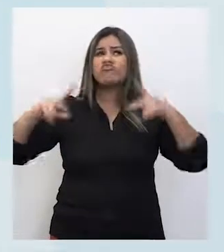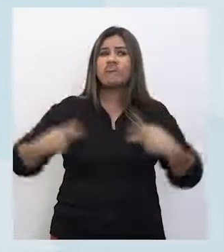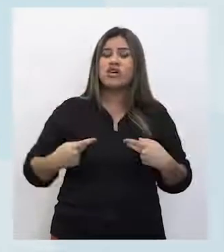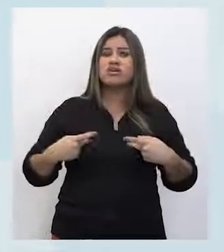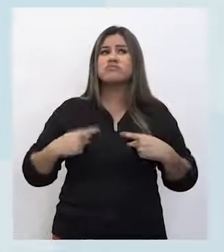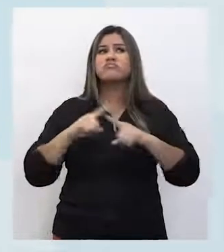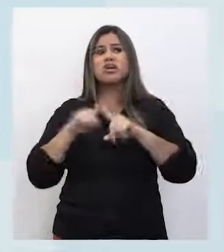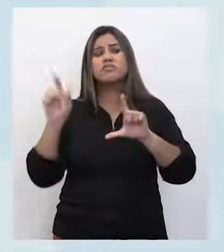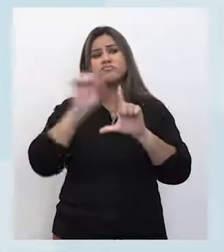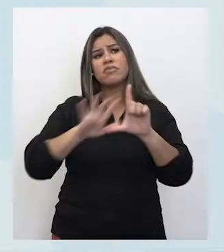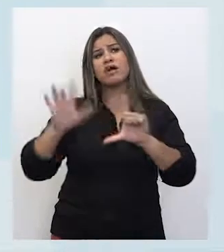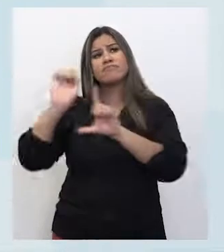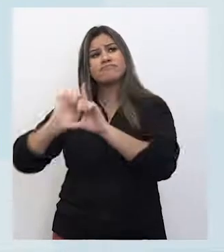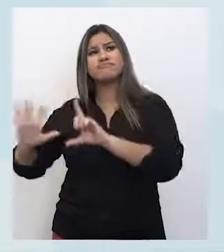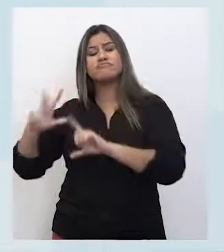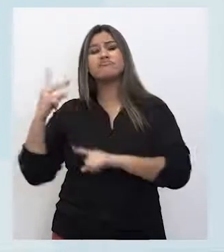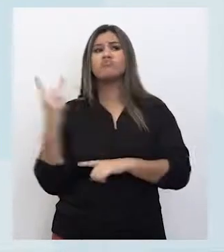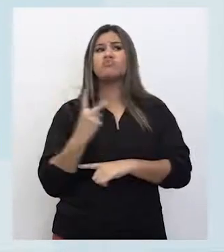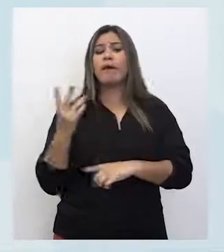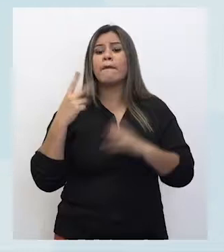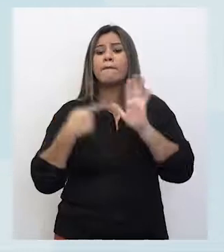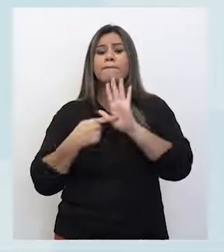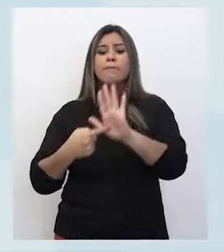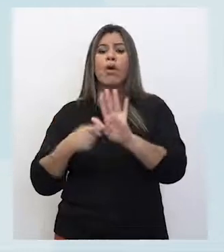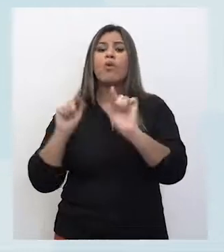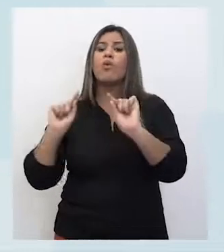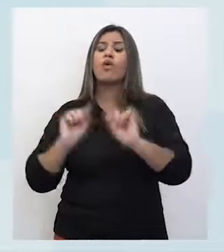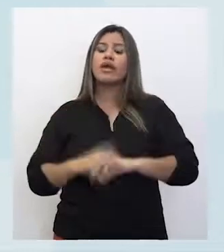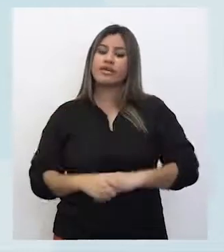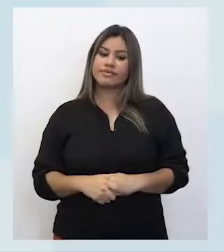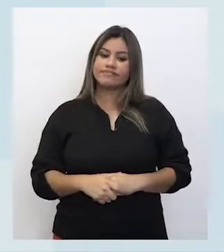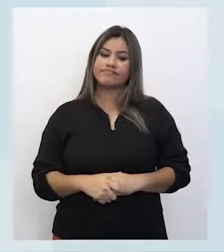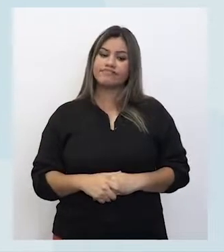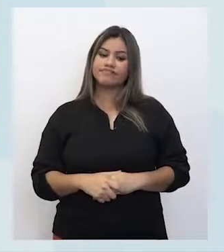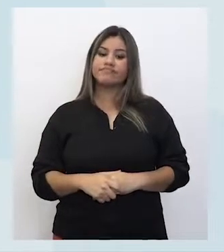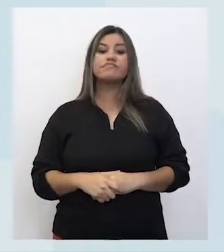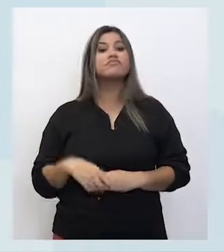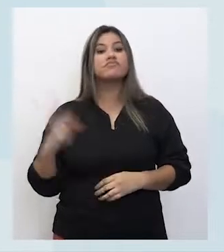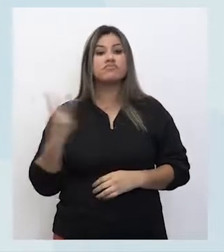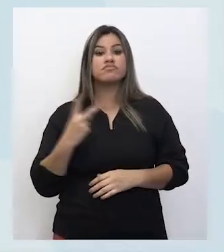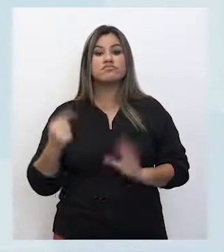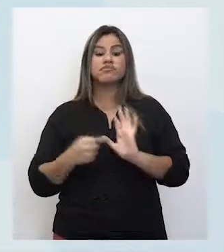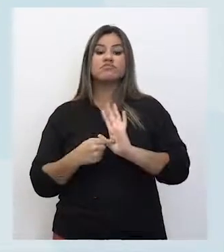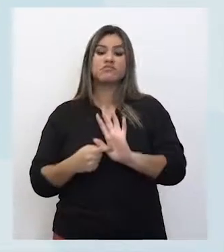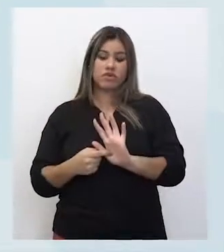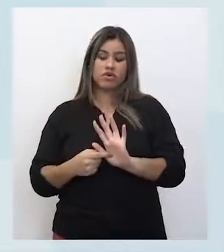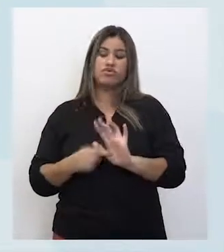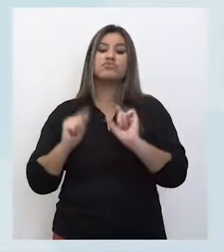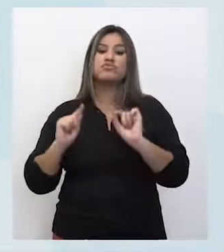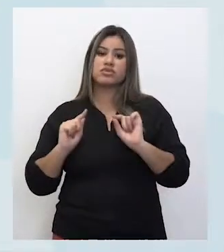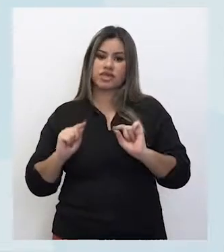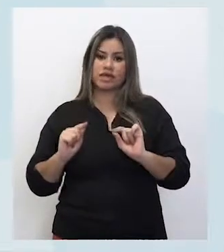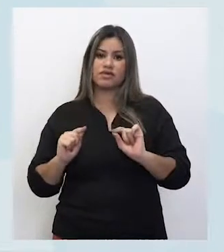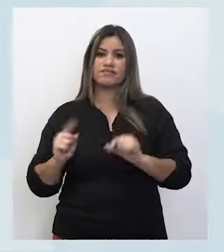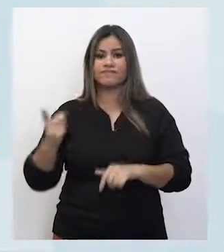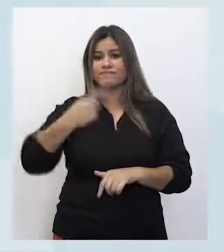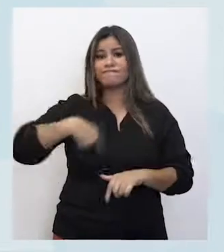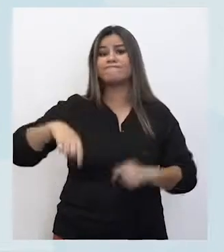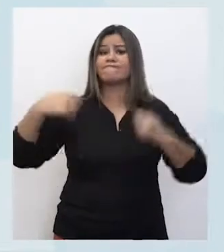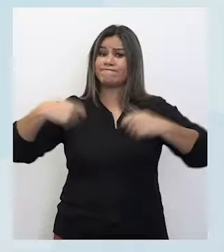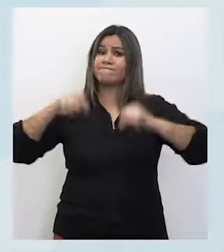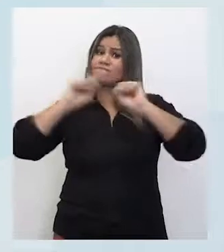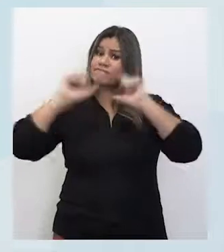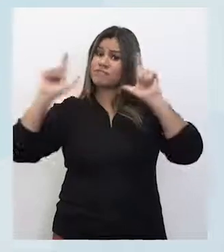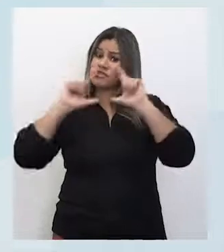que o quê, hein, gente? Olha, as duas mostram que realmente nós precisamos nos